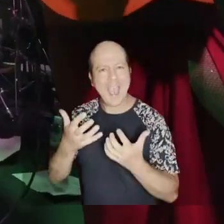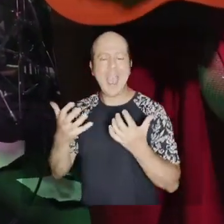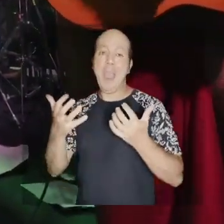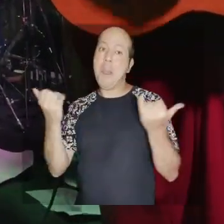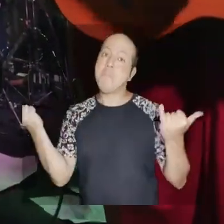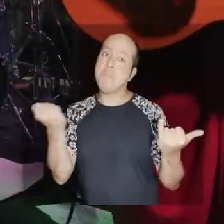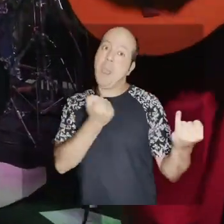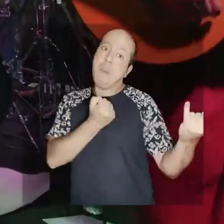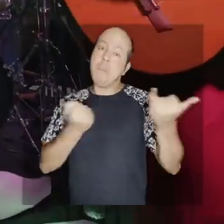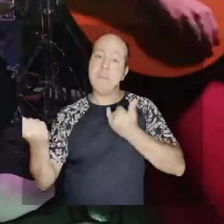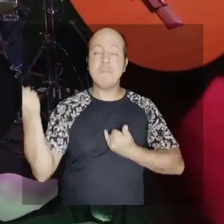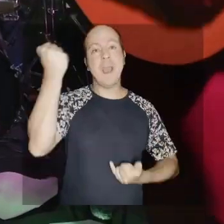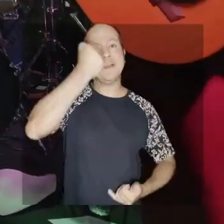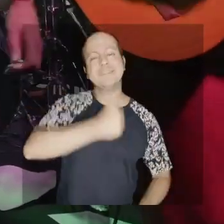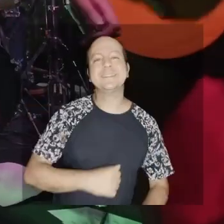quer